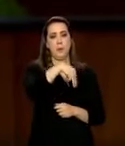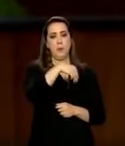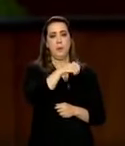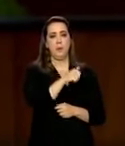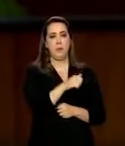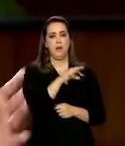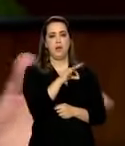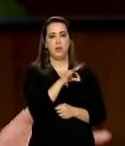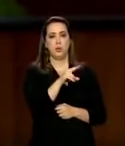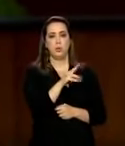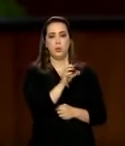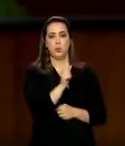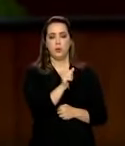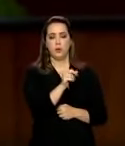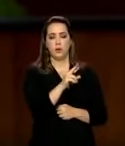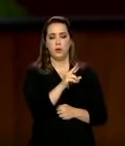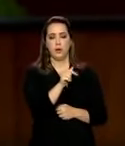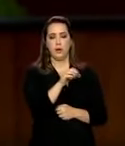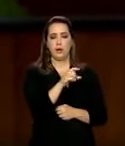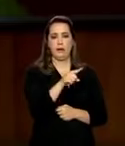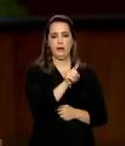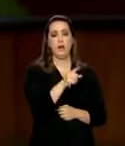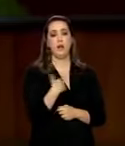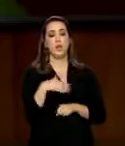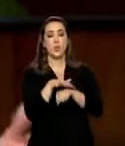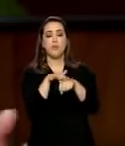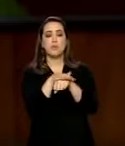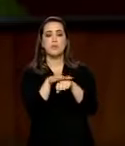Yanomamis e com os tucanos, né? Eu perguntei